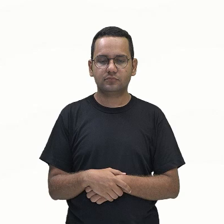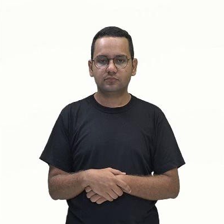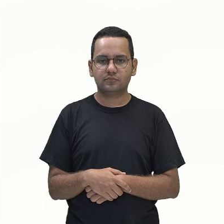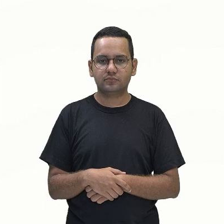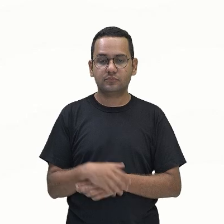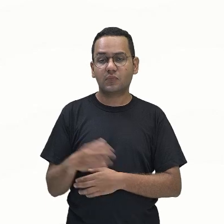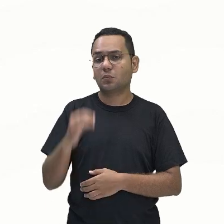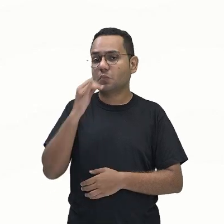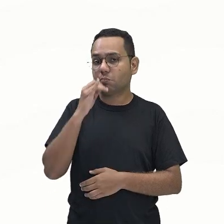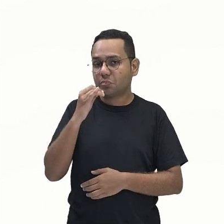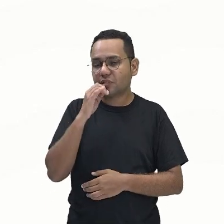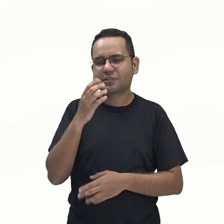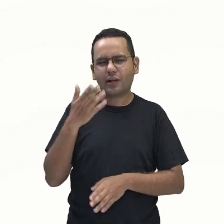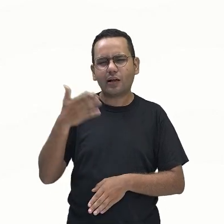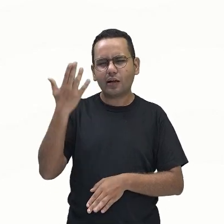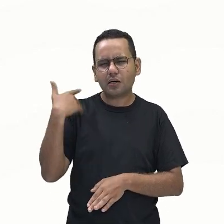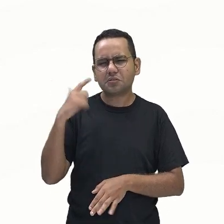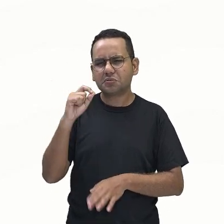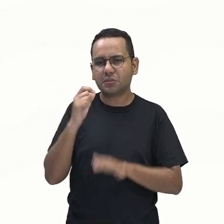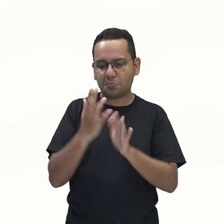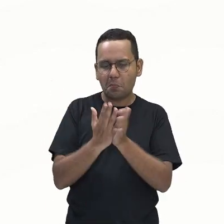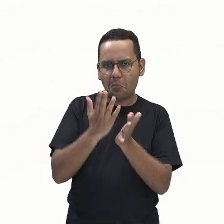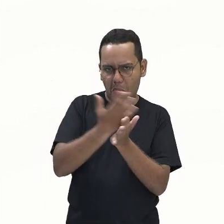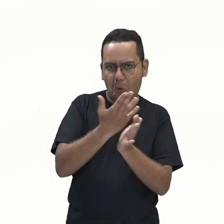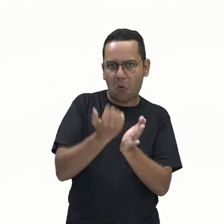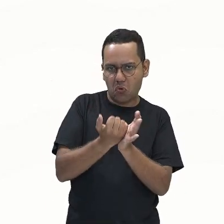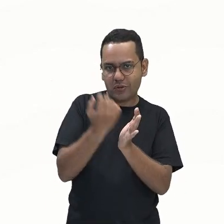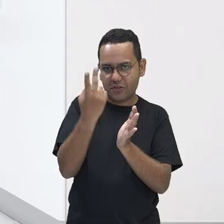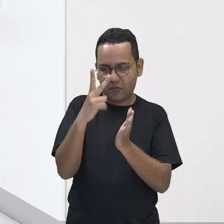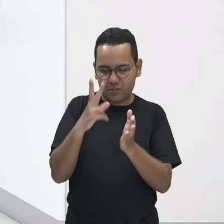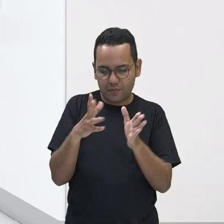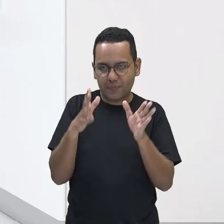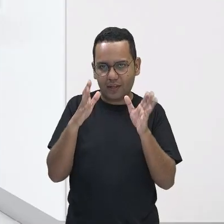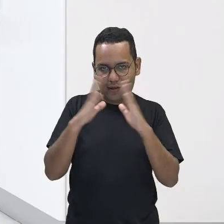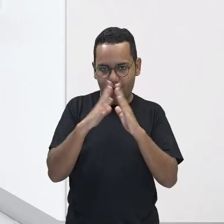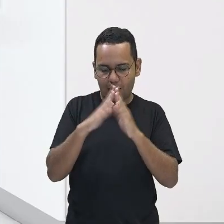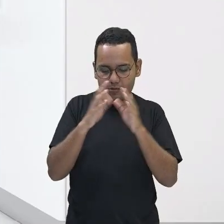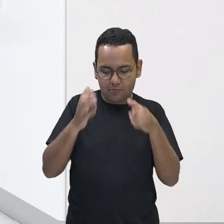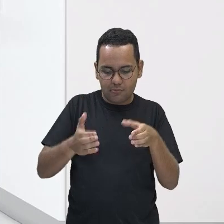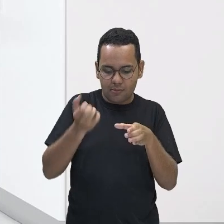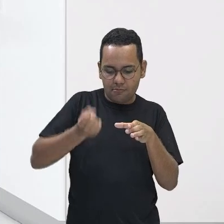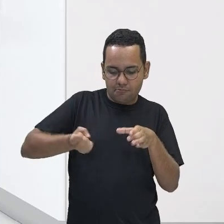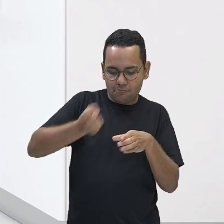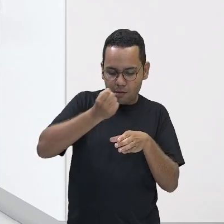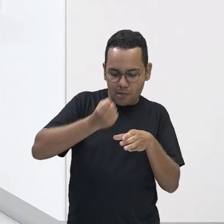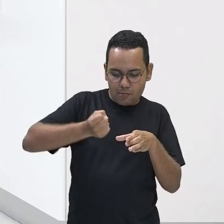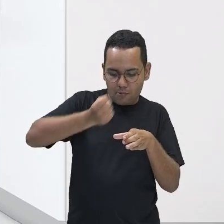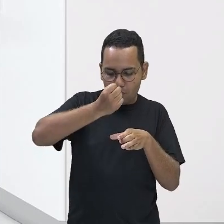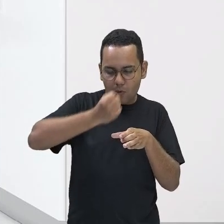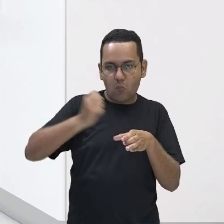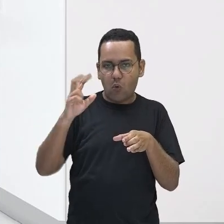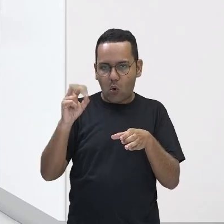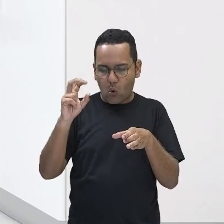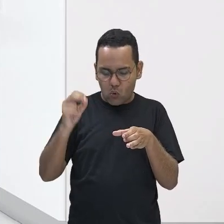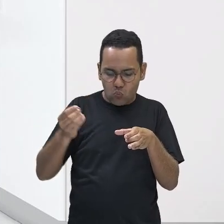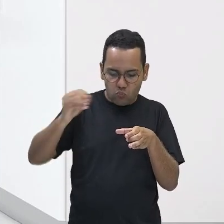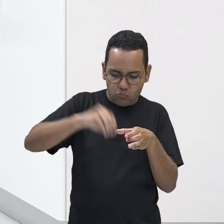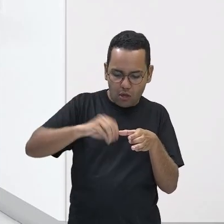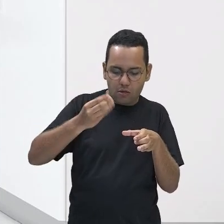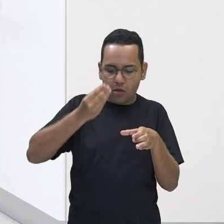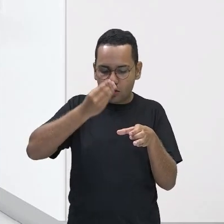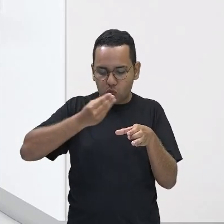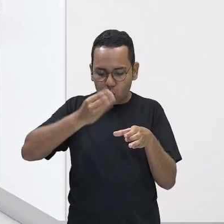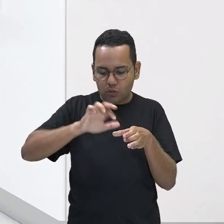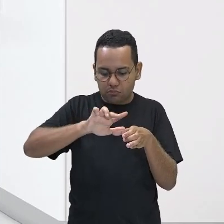para vocês, daquele bolo que você preparou na cozinha, e saibam vocês que no dia a dia, mesmo